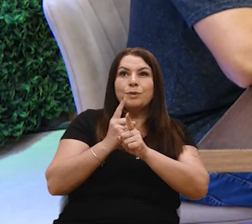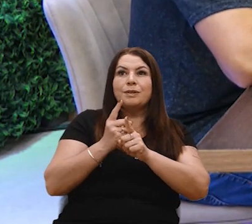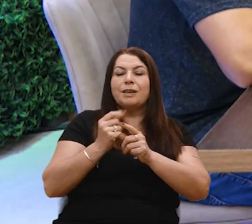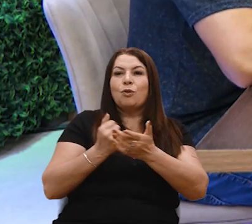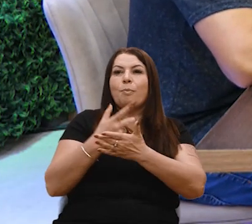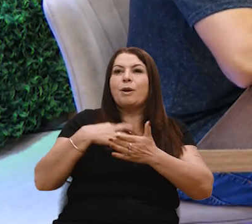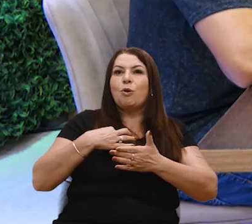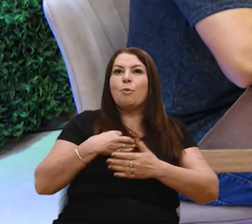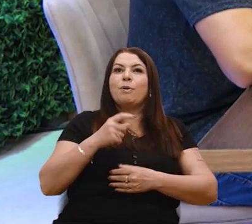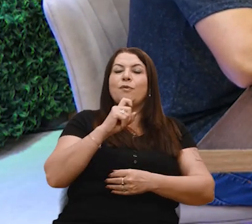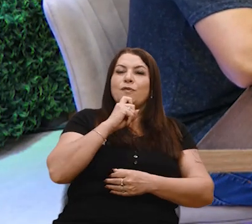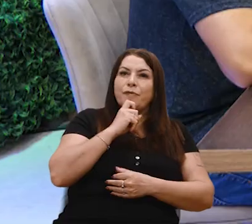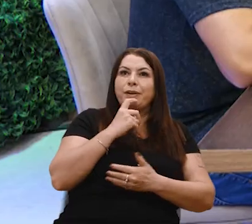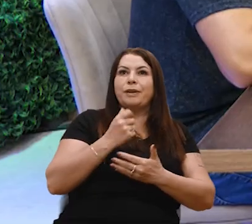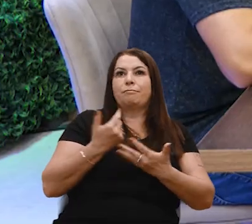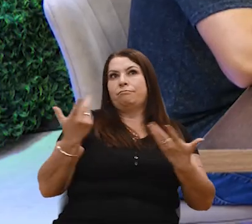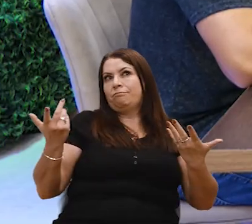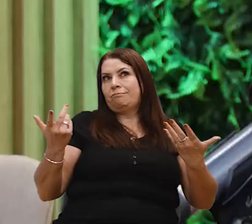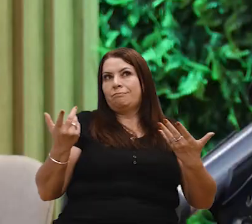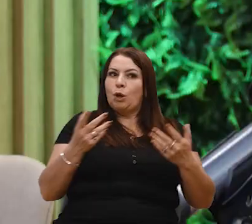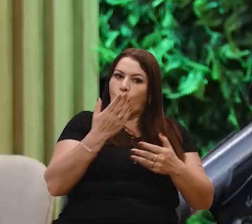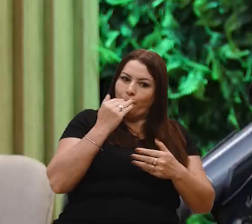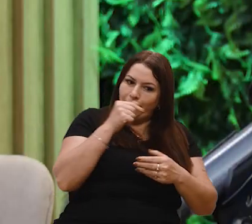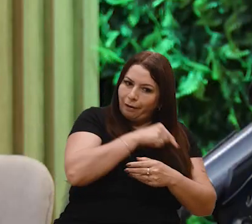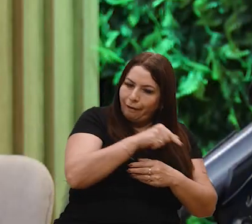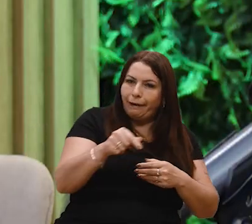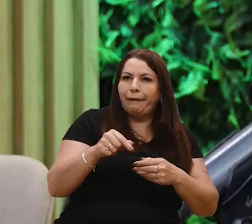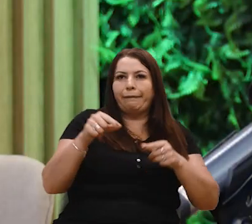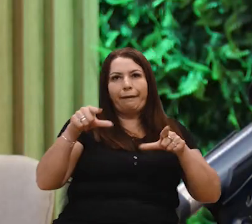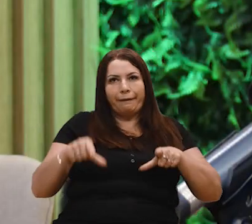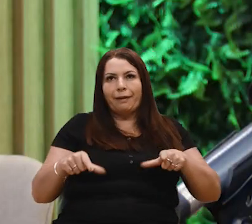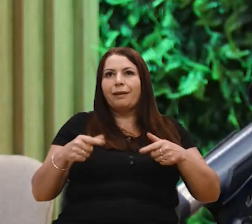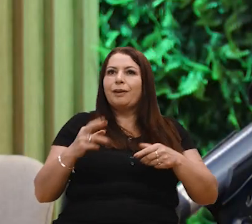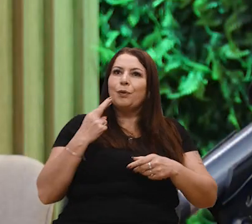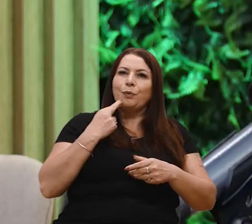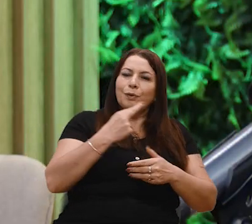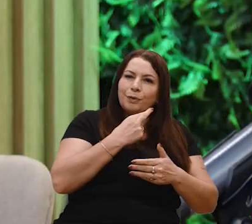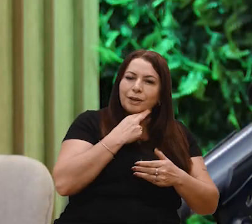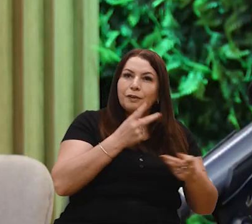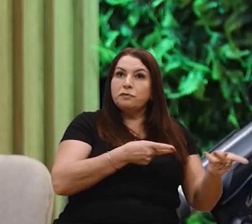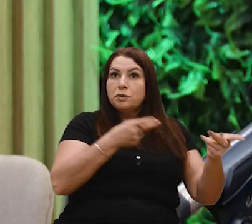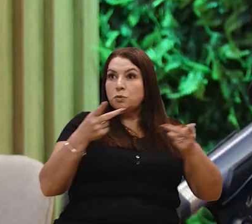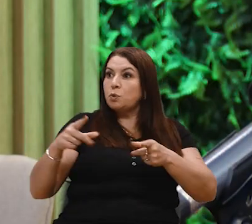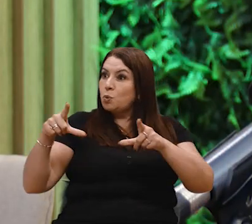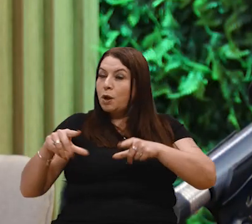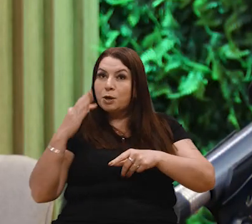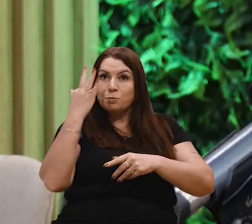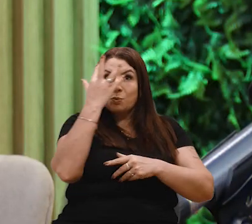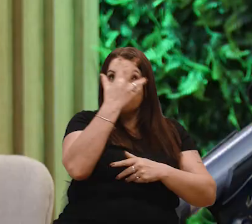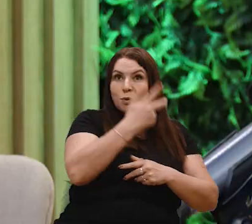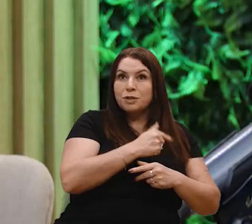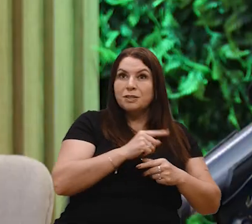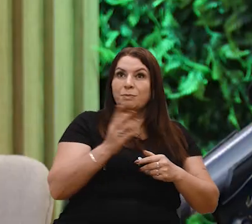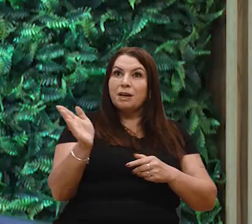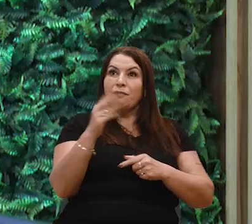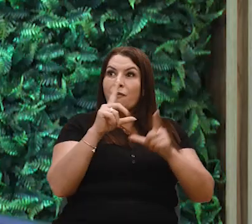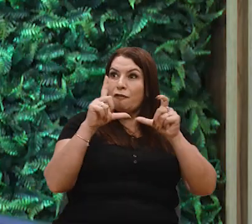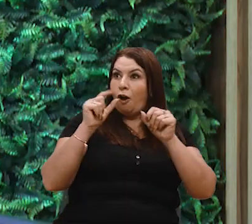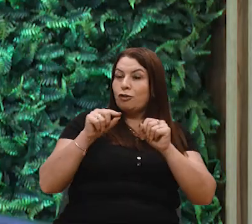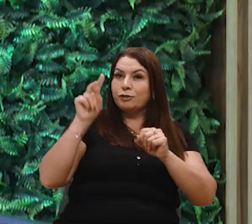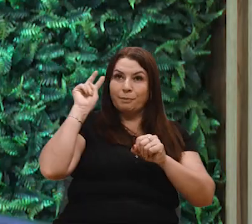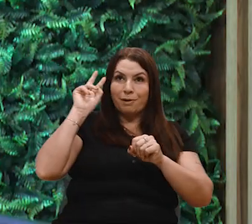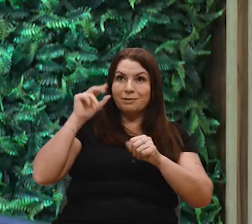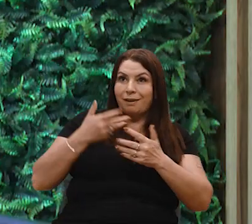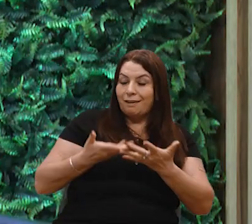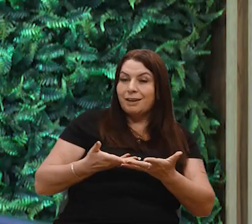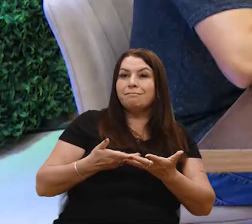desenvolvimento comprado alguma econômico. roupa, porque aqui é frio, ela deve ter se alimentado em algum local, um restaurante. Ela visitado deve ter lugares bonitos para levar fotos,